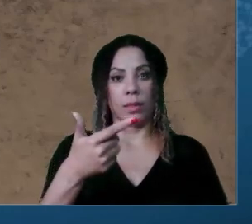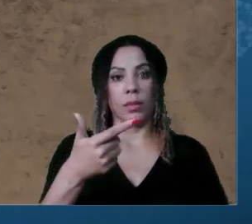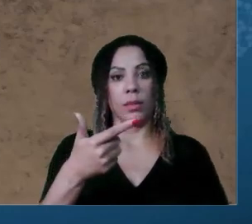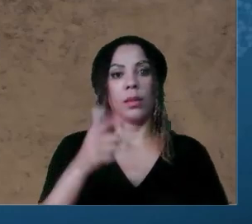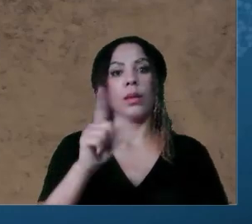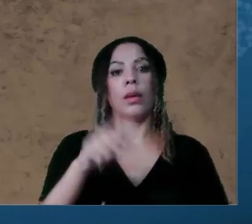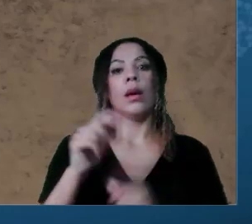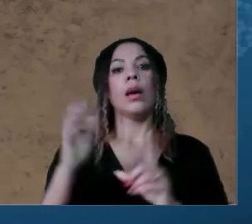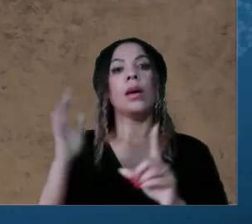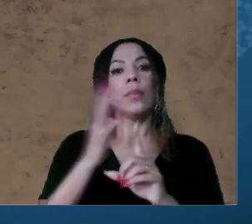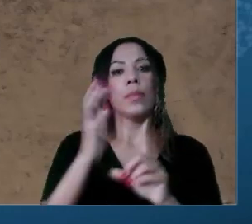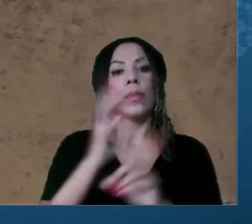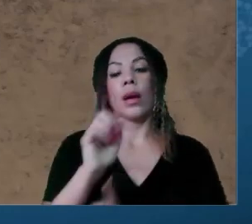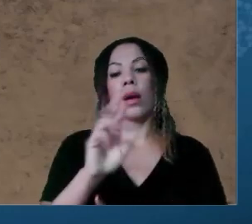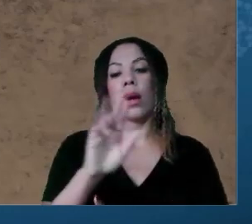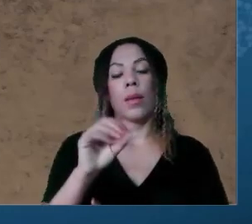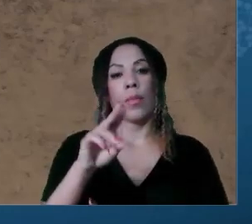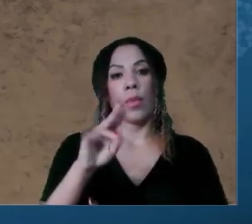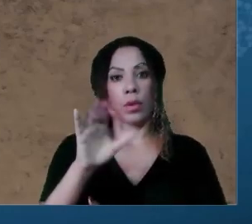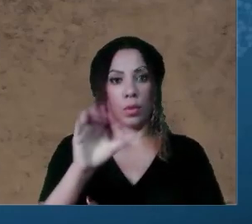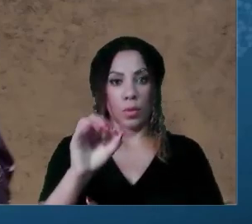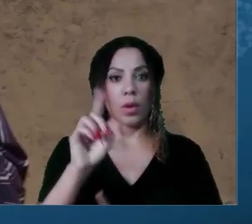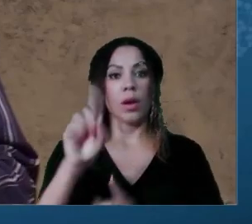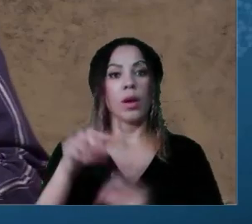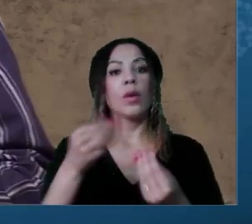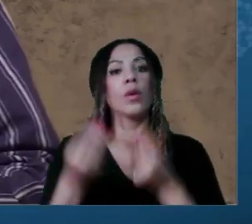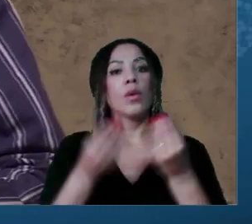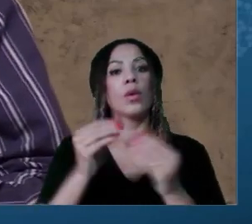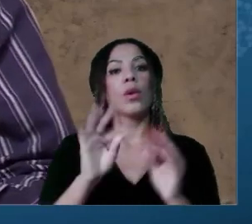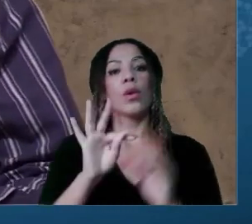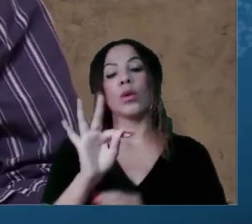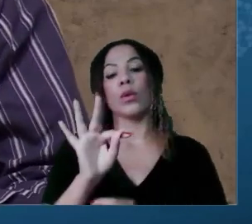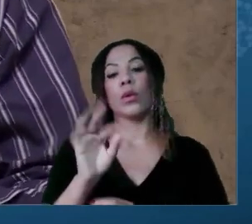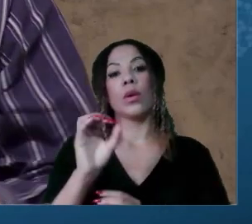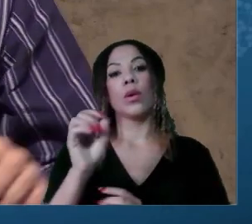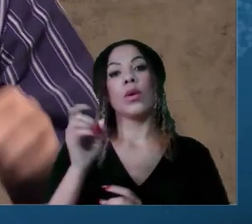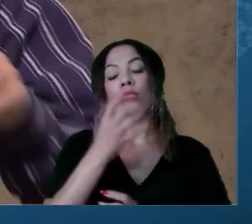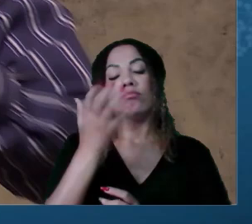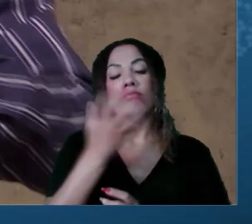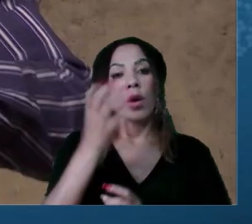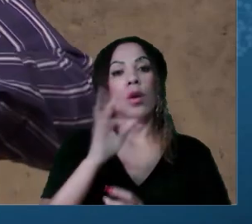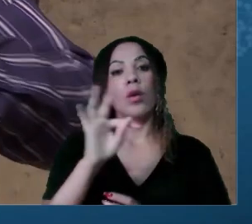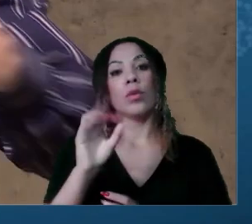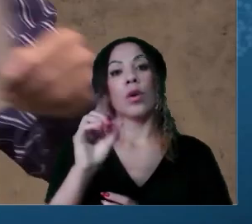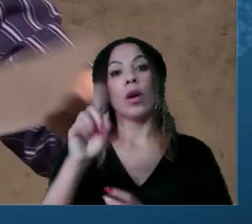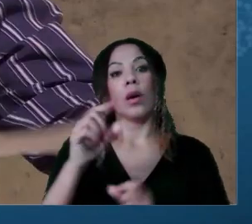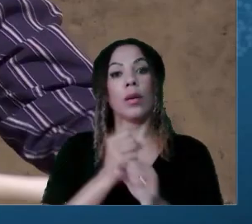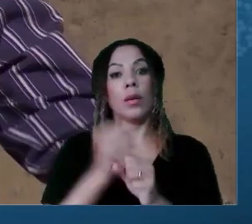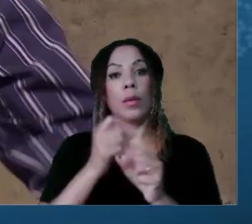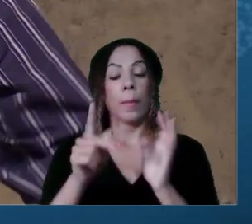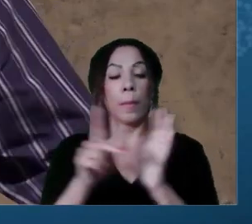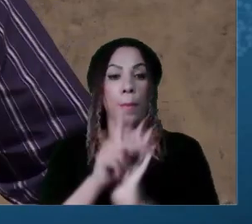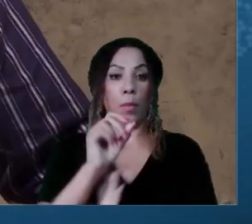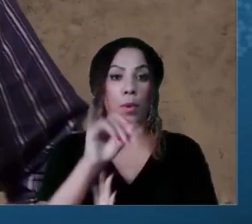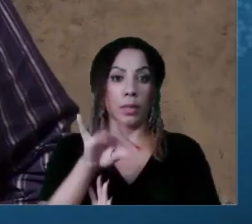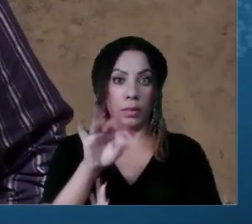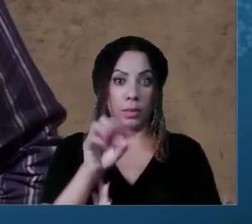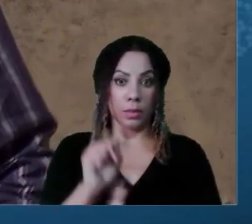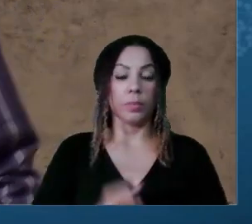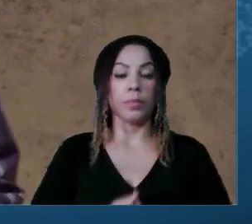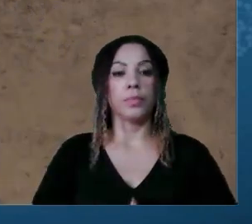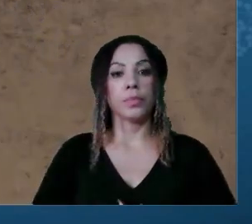of Carbonic Anhydrase 9 and Cyclooxygenase 2 on Immune Checkpoints,